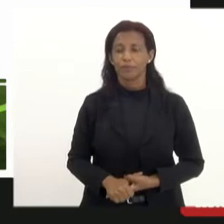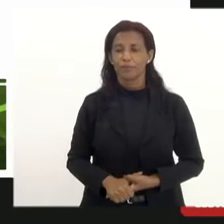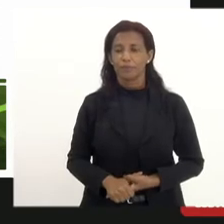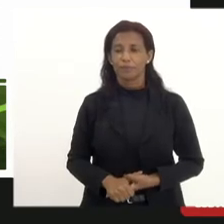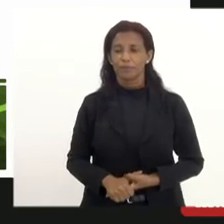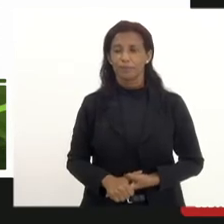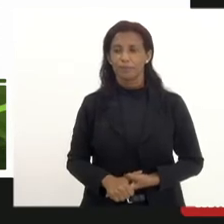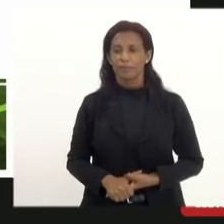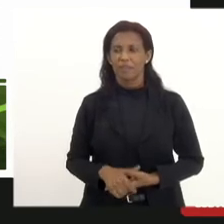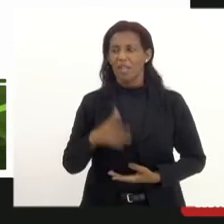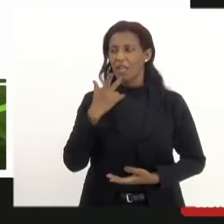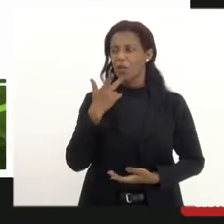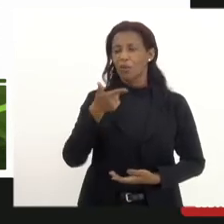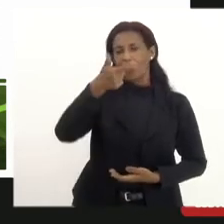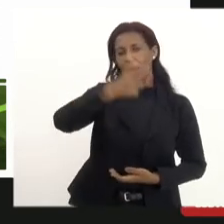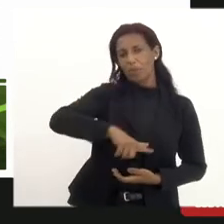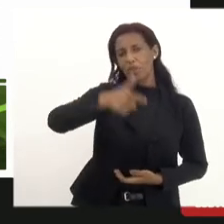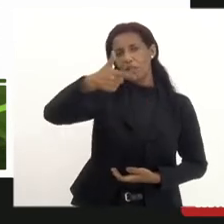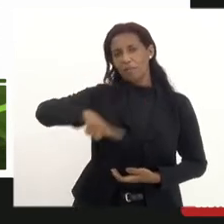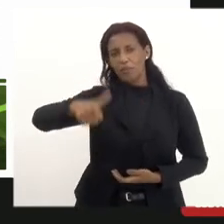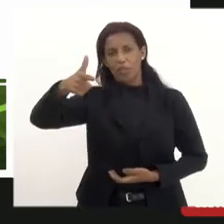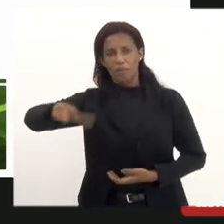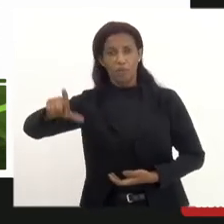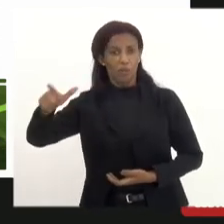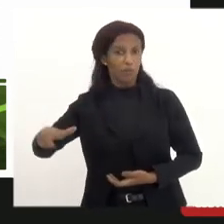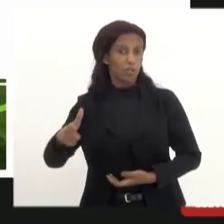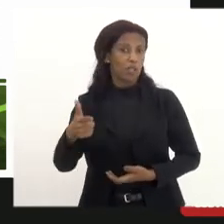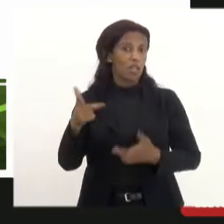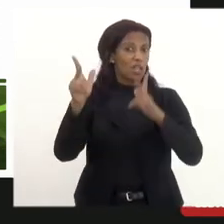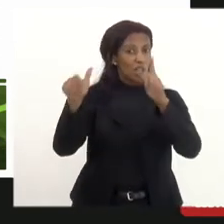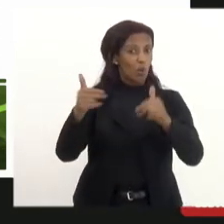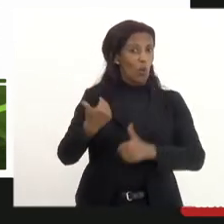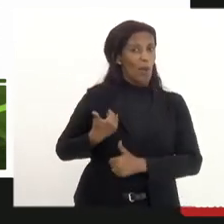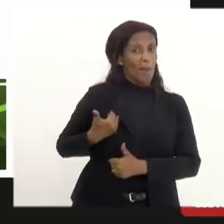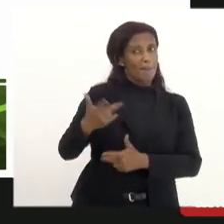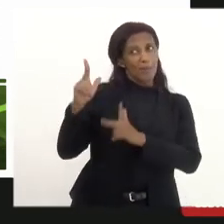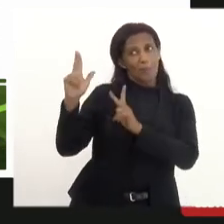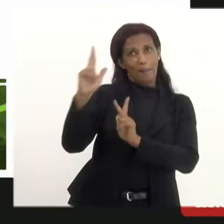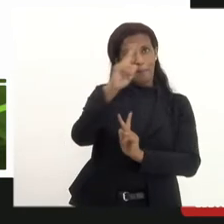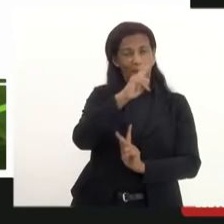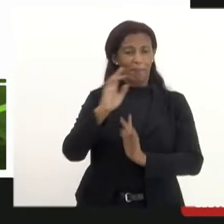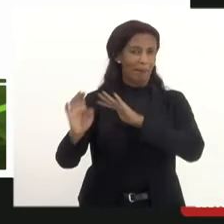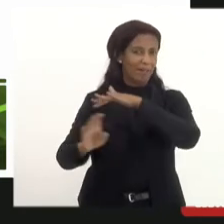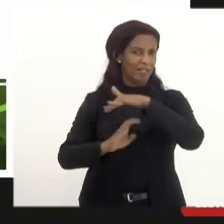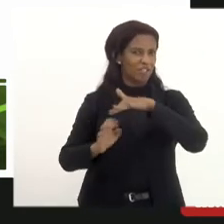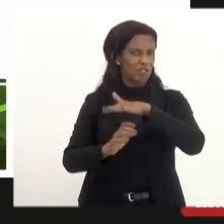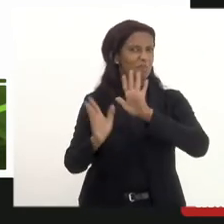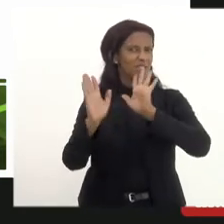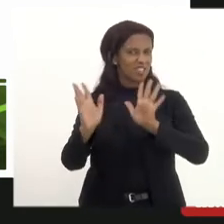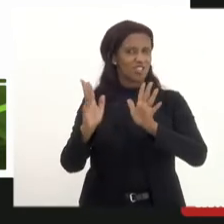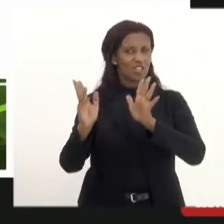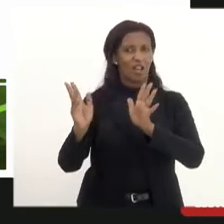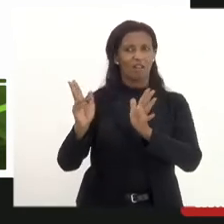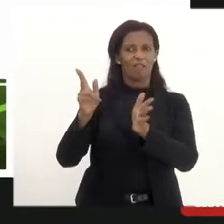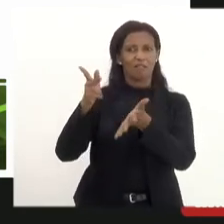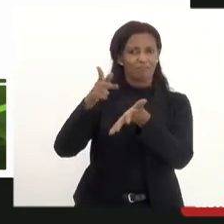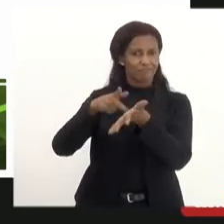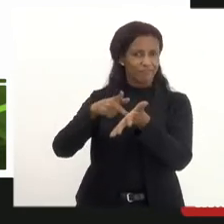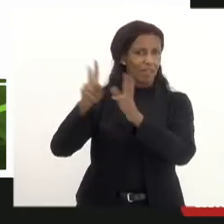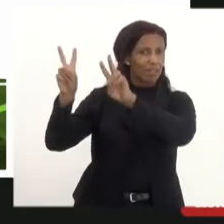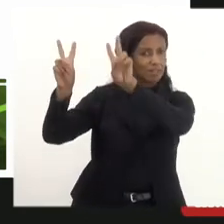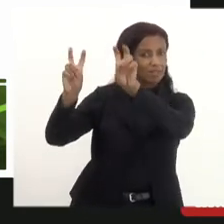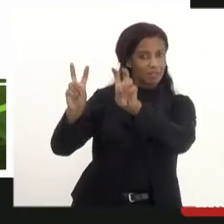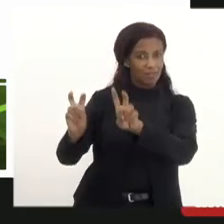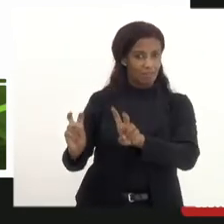Não quero ser muito repetitivo, acho que meus colegas da Shell e da Equinor já abordaram